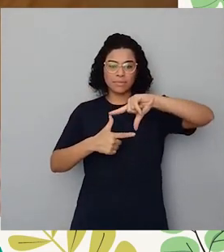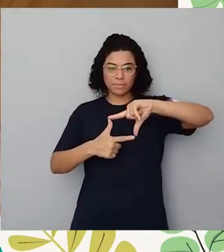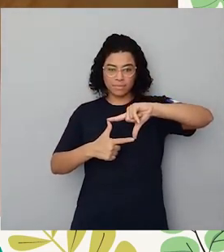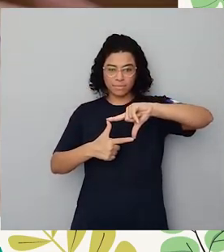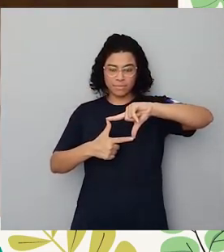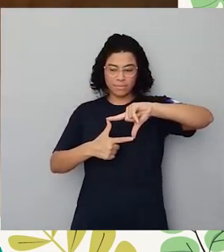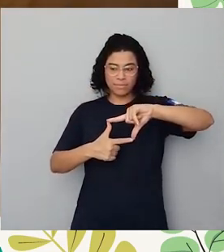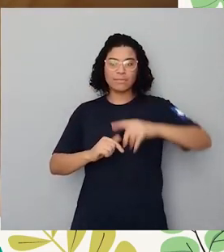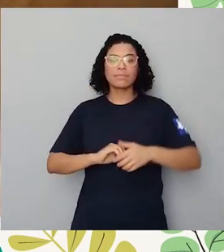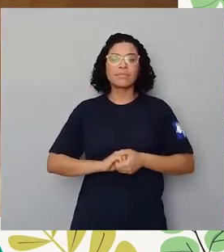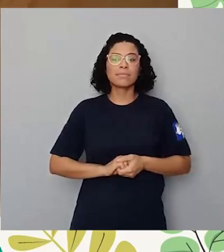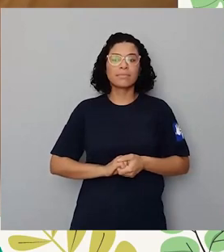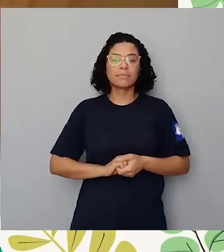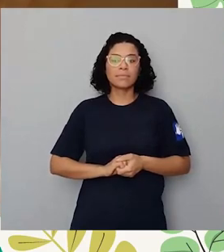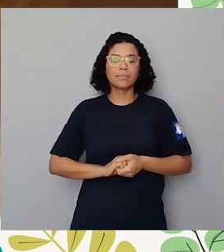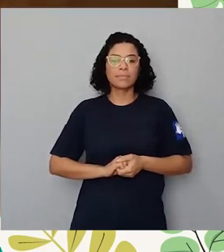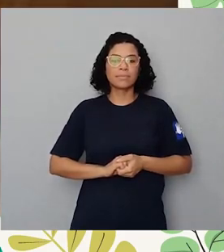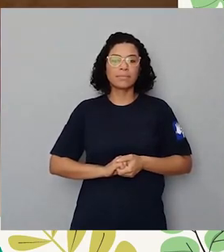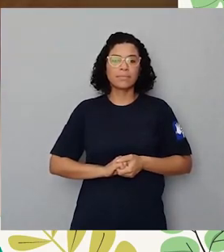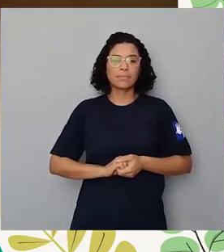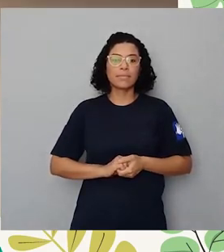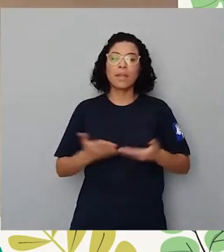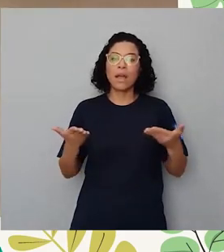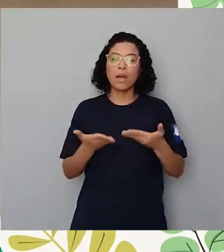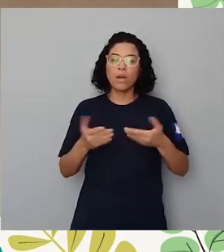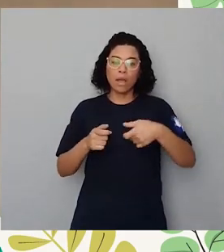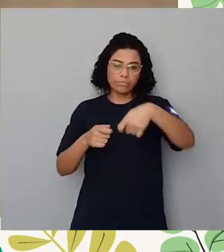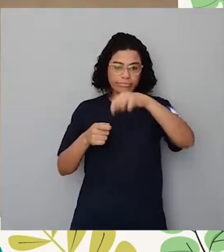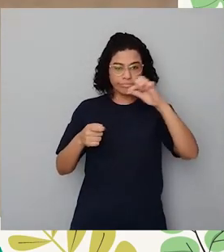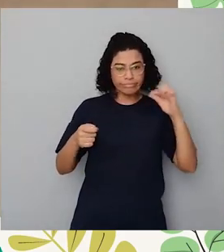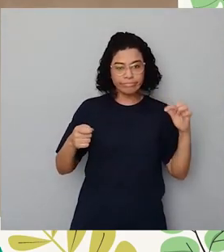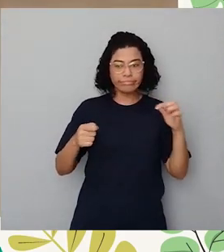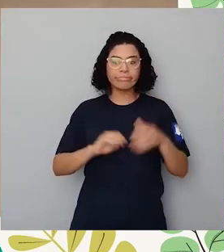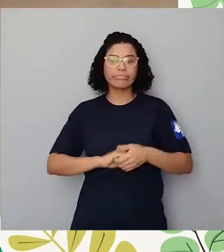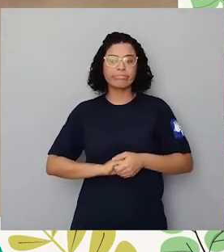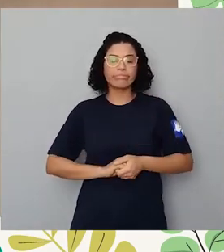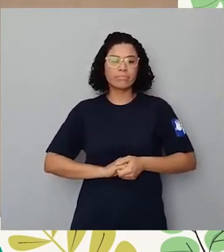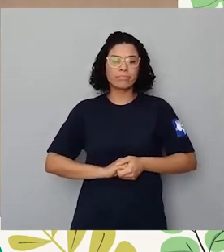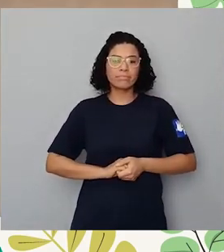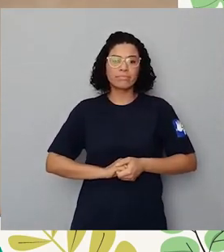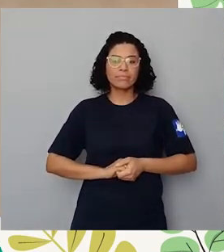ficou a marca da dobra. É exatamente aqui que a gente vai fazer o risco pra gente cortar, tá?